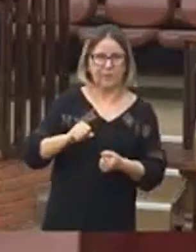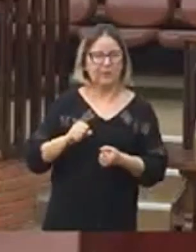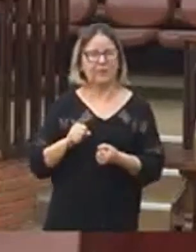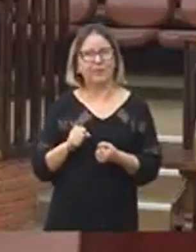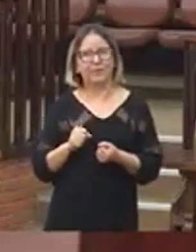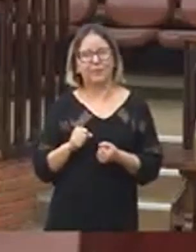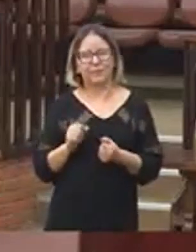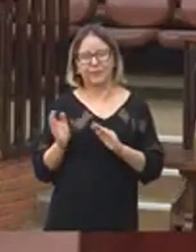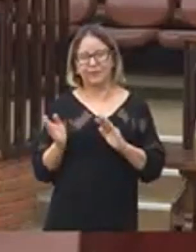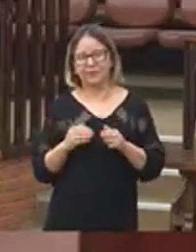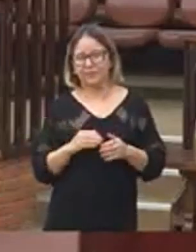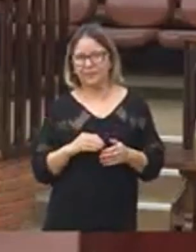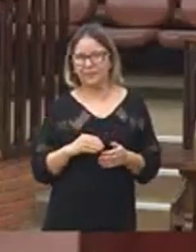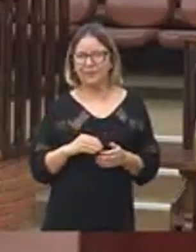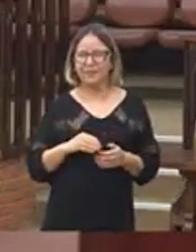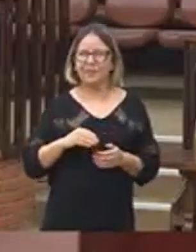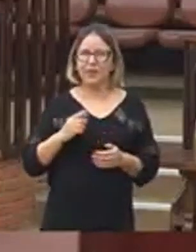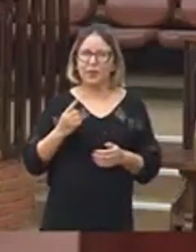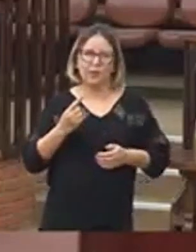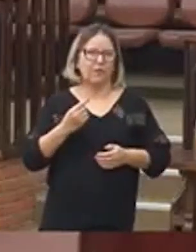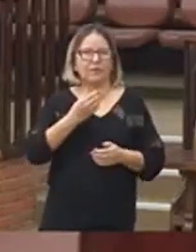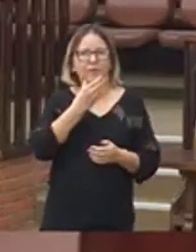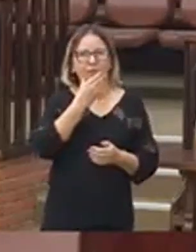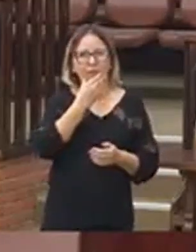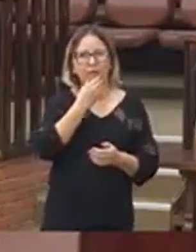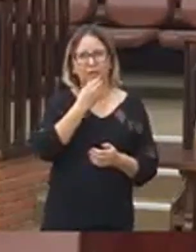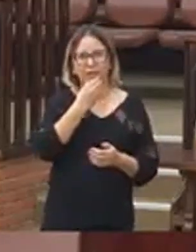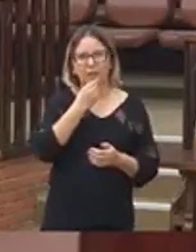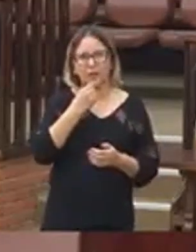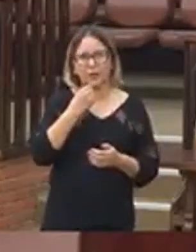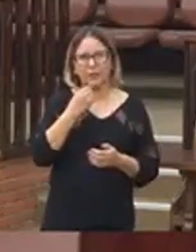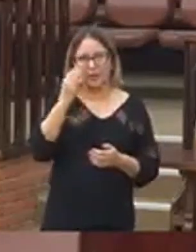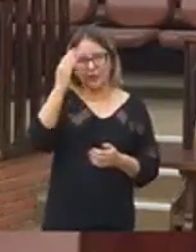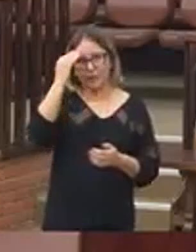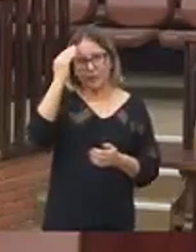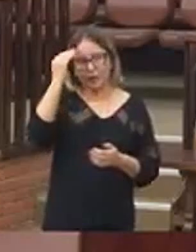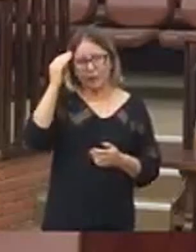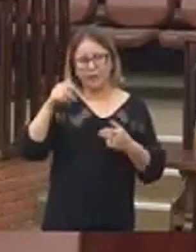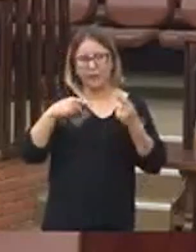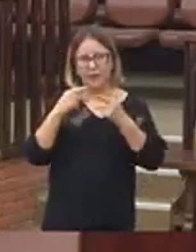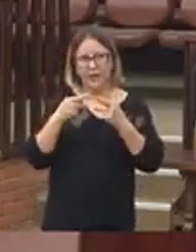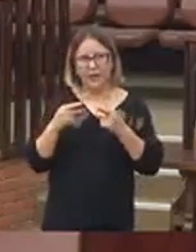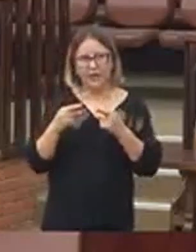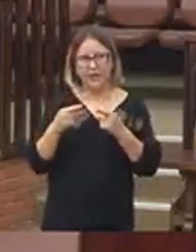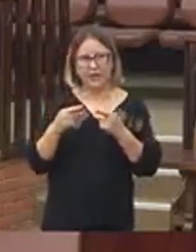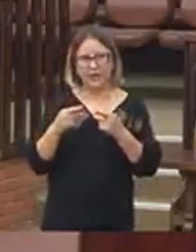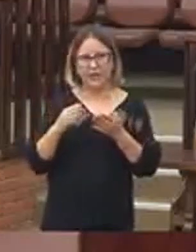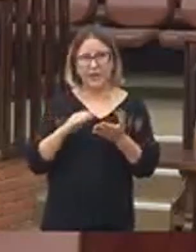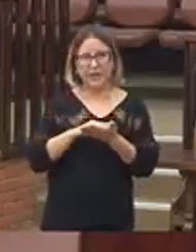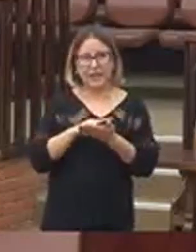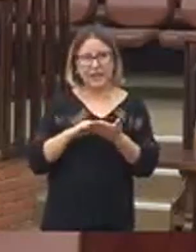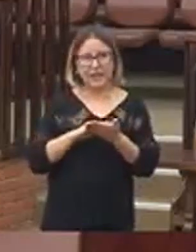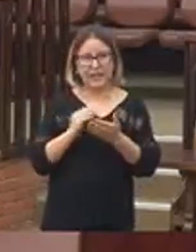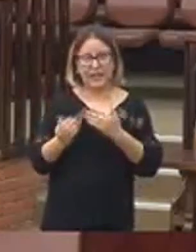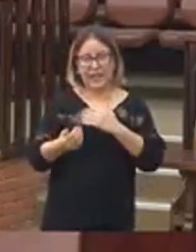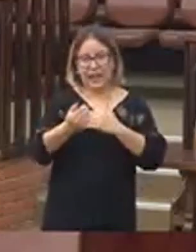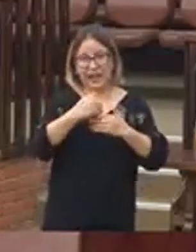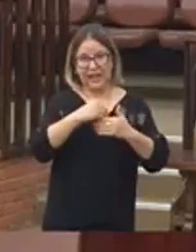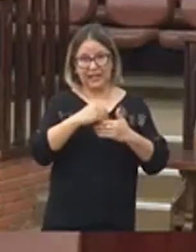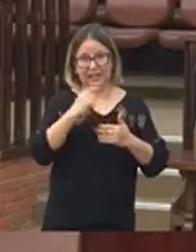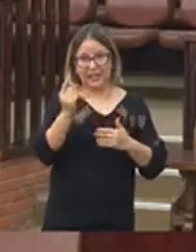O São Tomás de Aquino dizia que nada entra no nosso intelecto que não tenha passado primeiro pelos